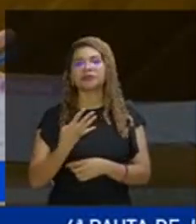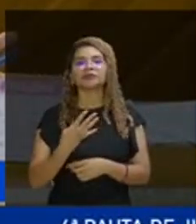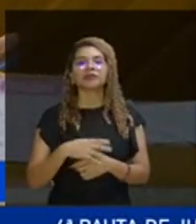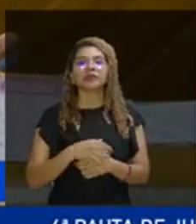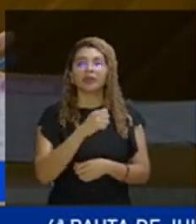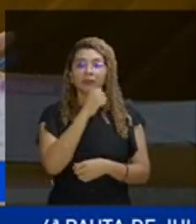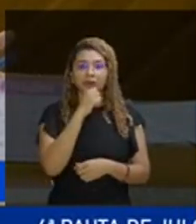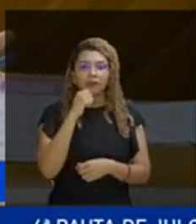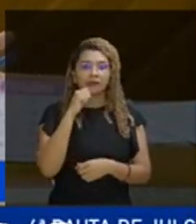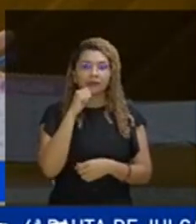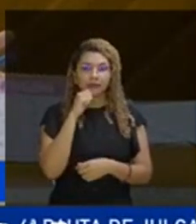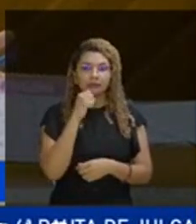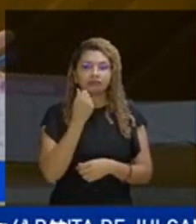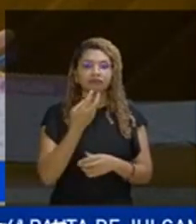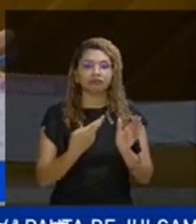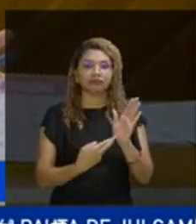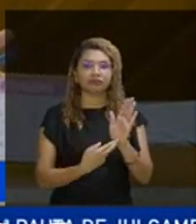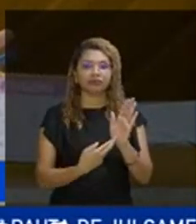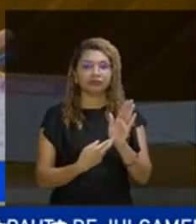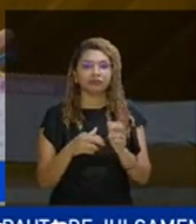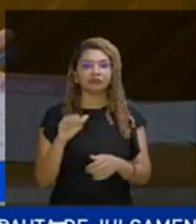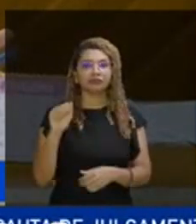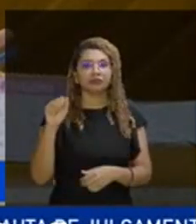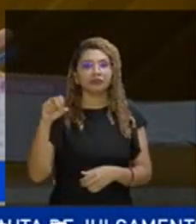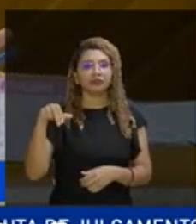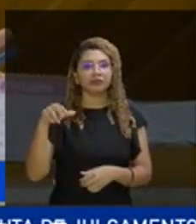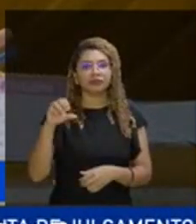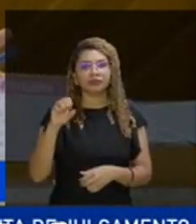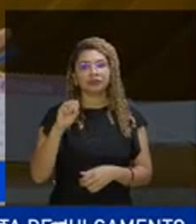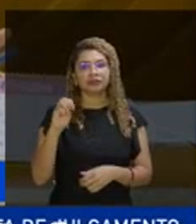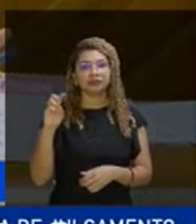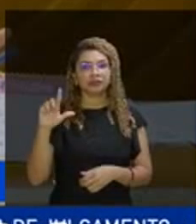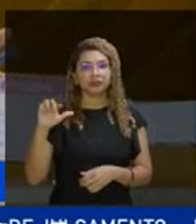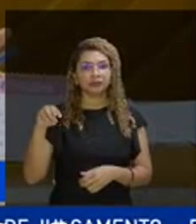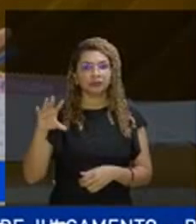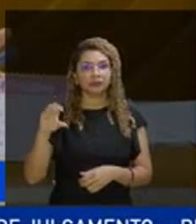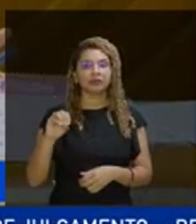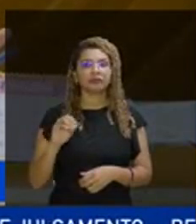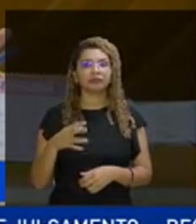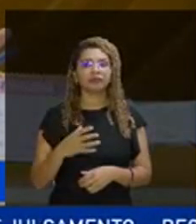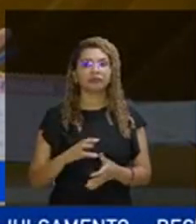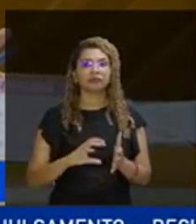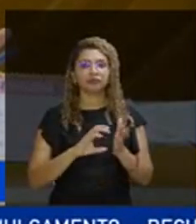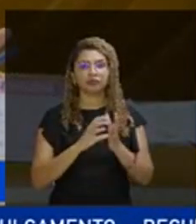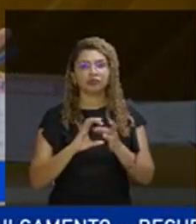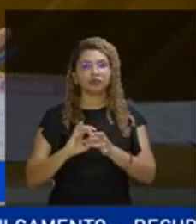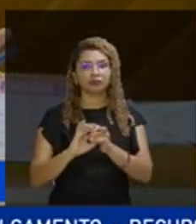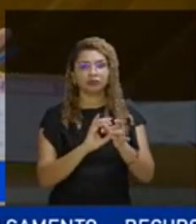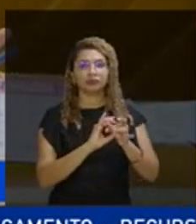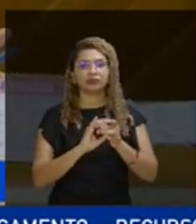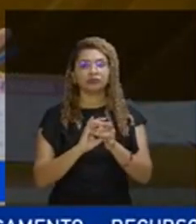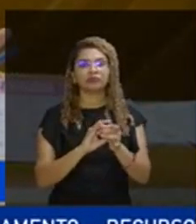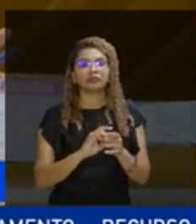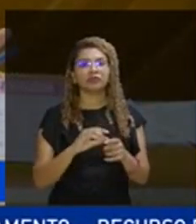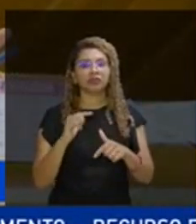é de Macapá, o relator é o juiz Anselmo Gonçalves, recorrente coligação Trabalhando pelo Povo,